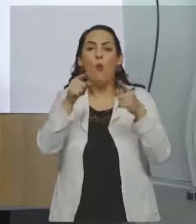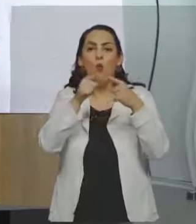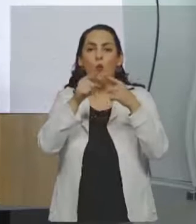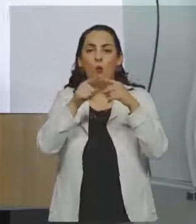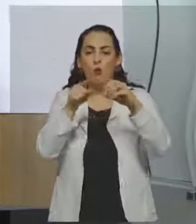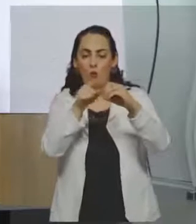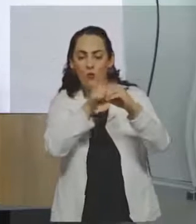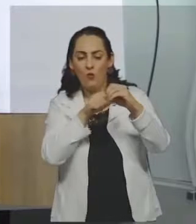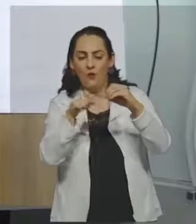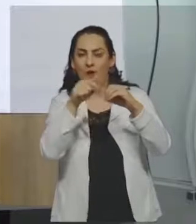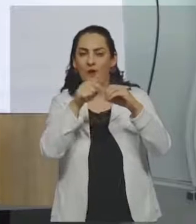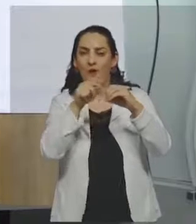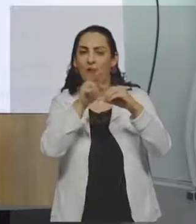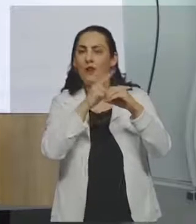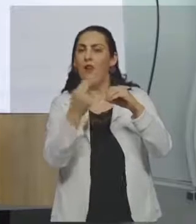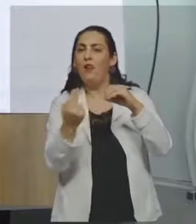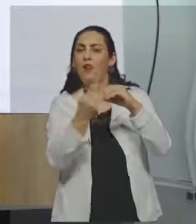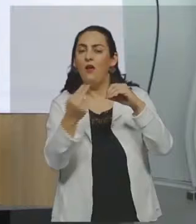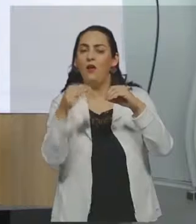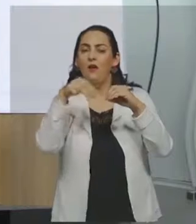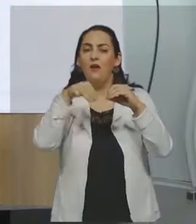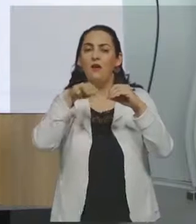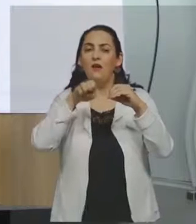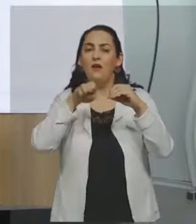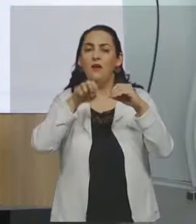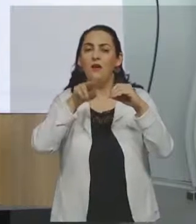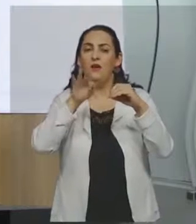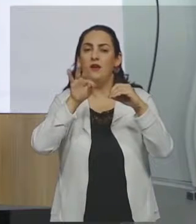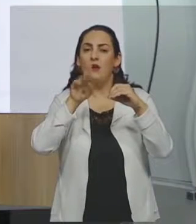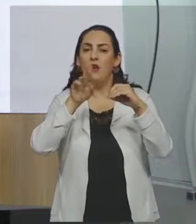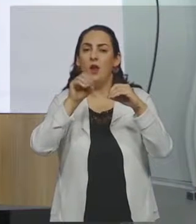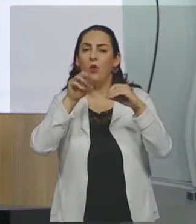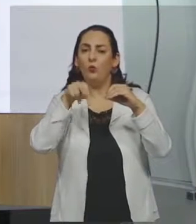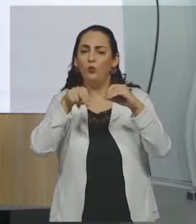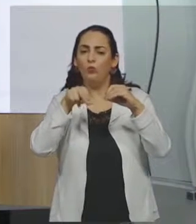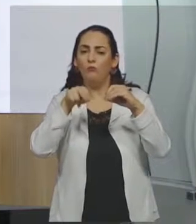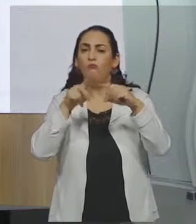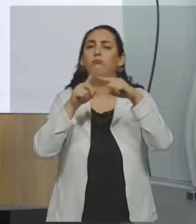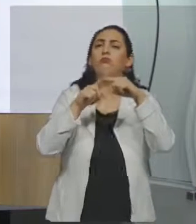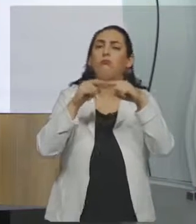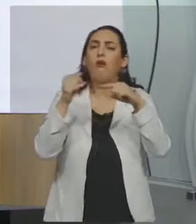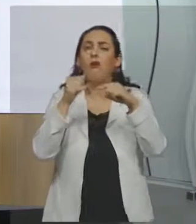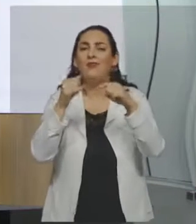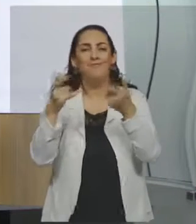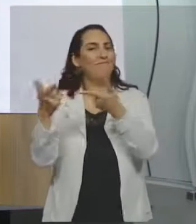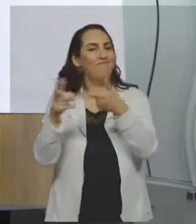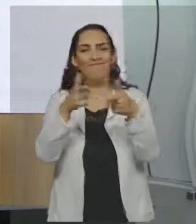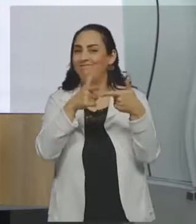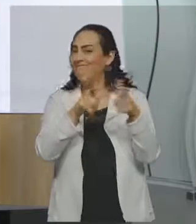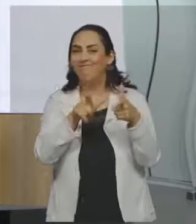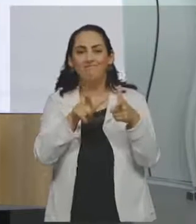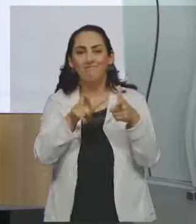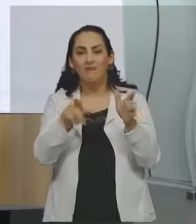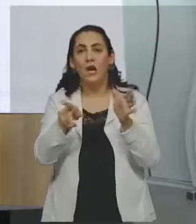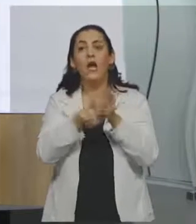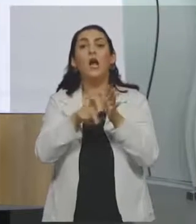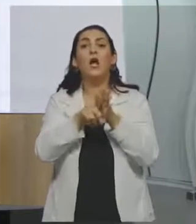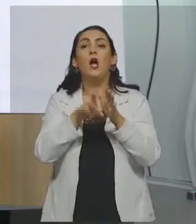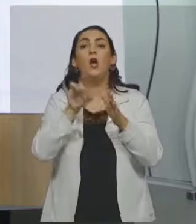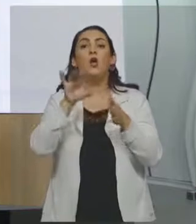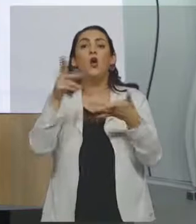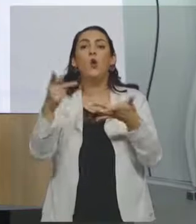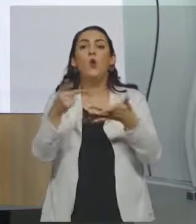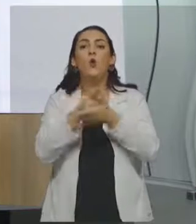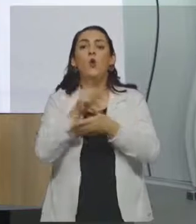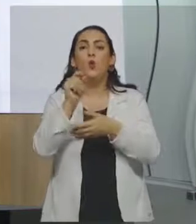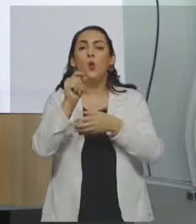de carga, que não tinha carga, que justamente fazia com que essas partículas positivas não sofressem repulsão dentro